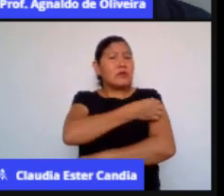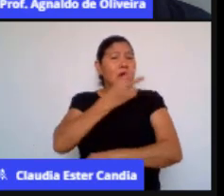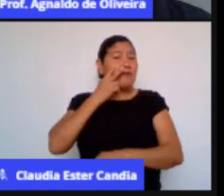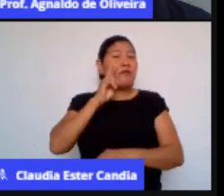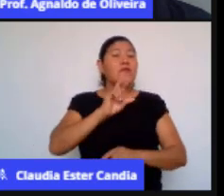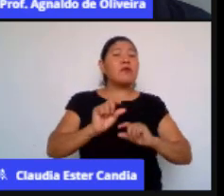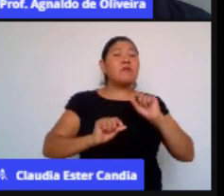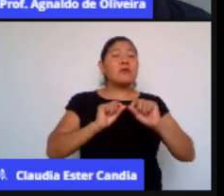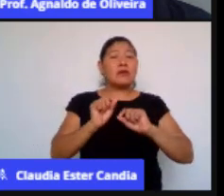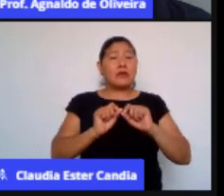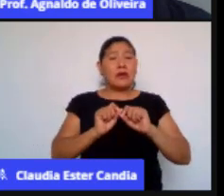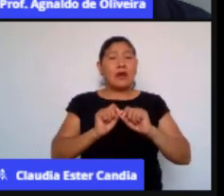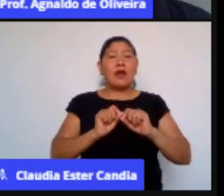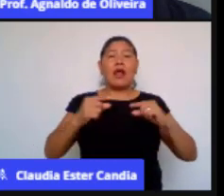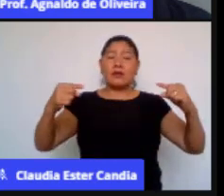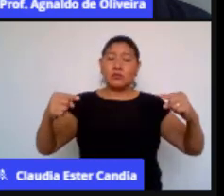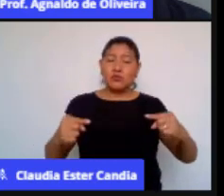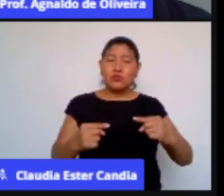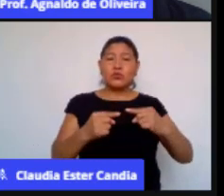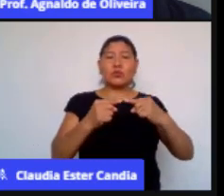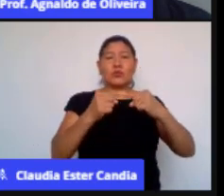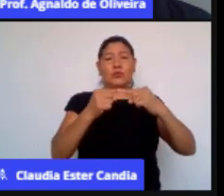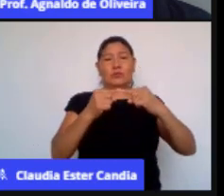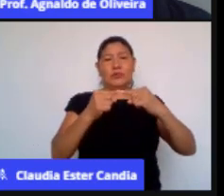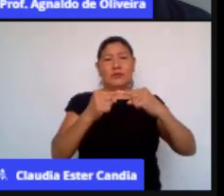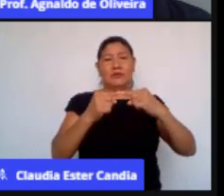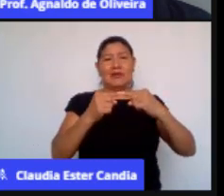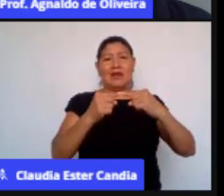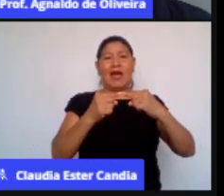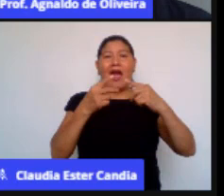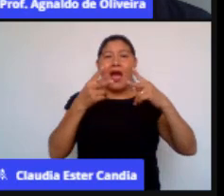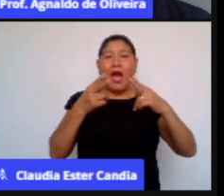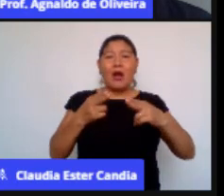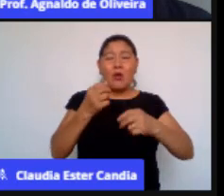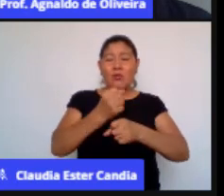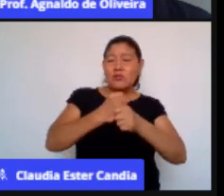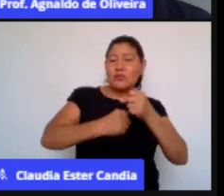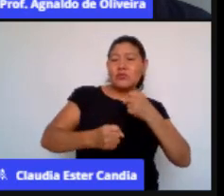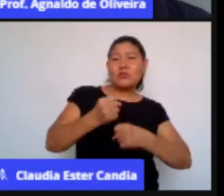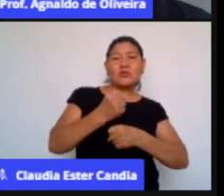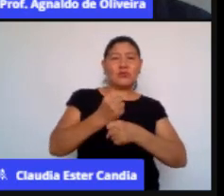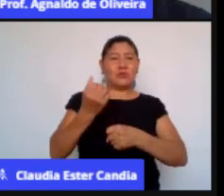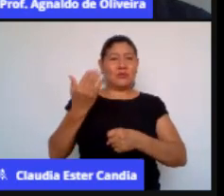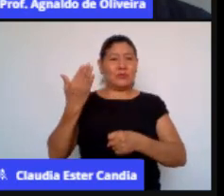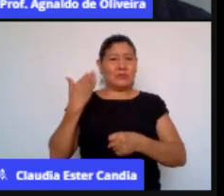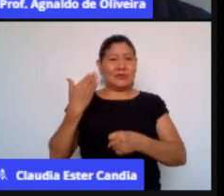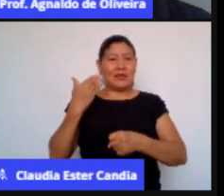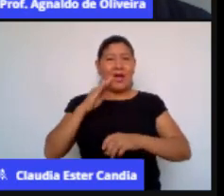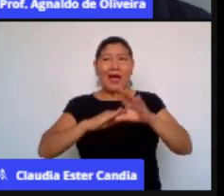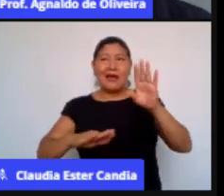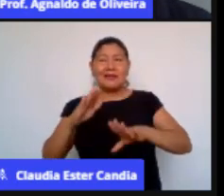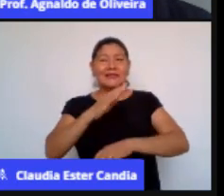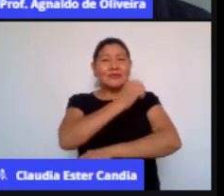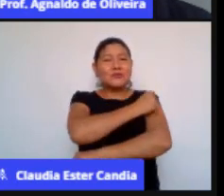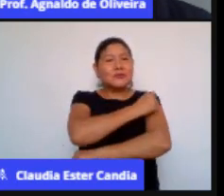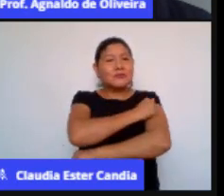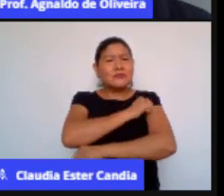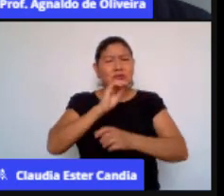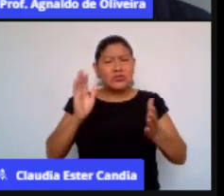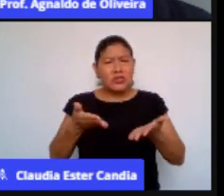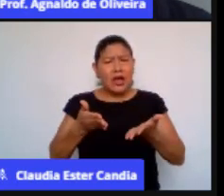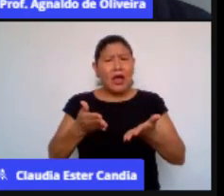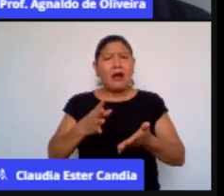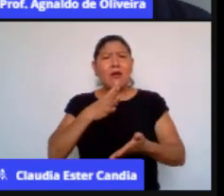têm algumas relacionadas que foram do ano passado. Então, são habilidades que talvez o aluno tenha visto ano passado, tenha trabalhado,